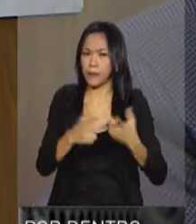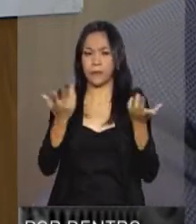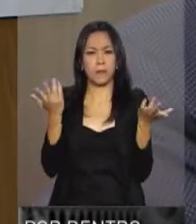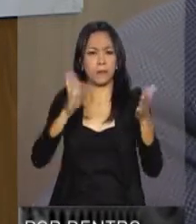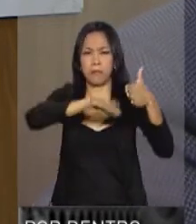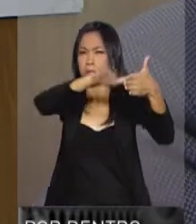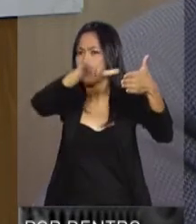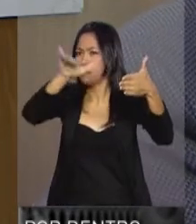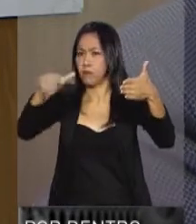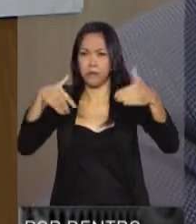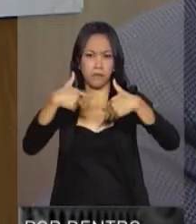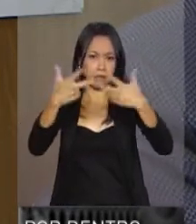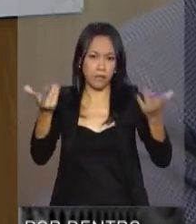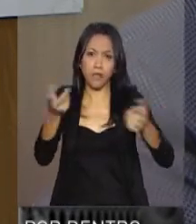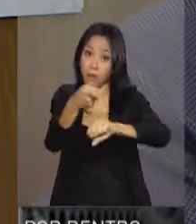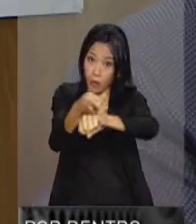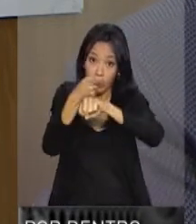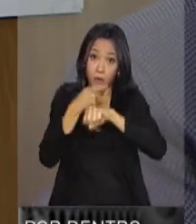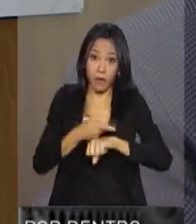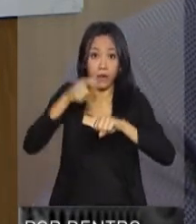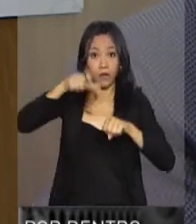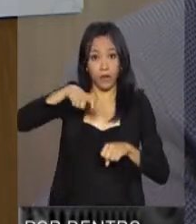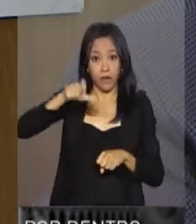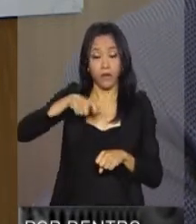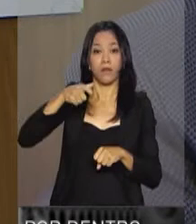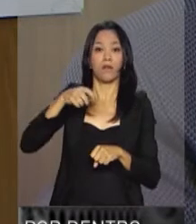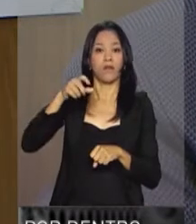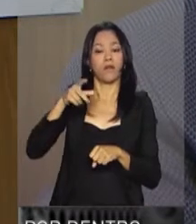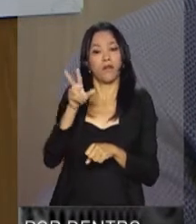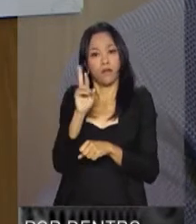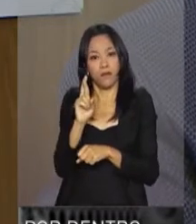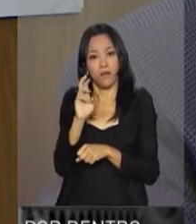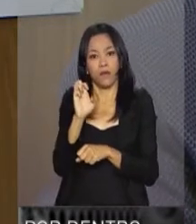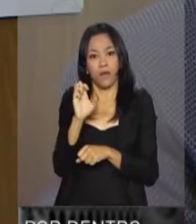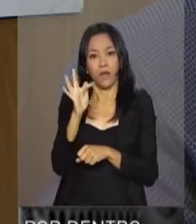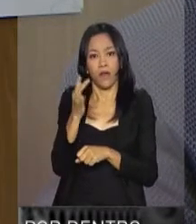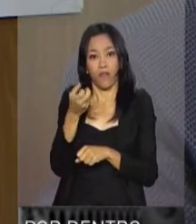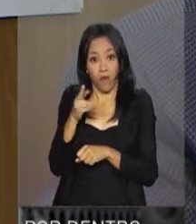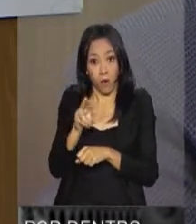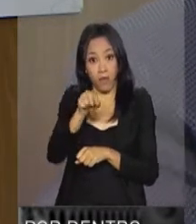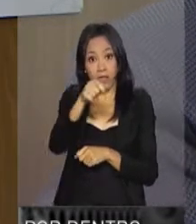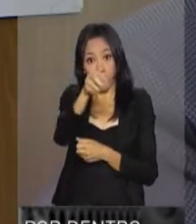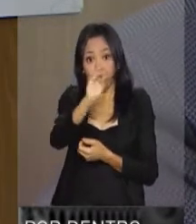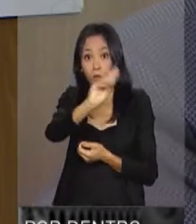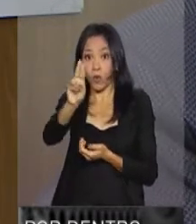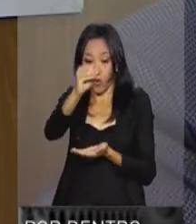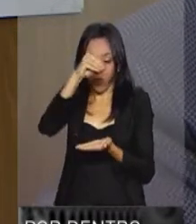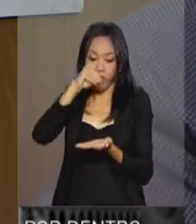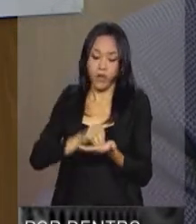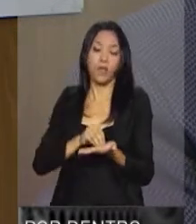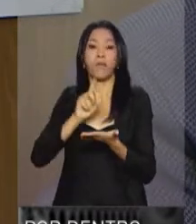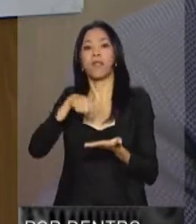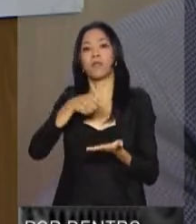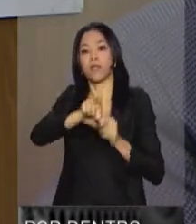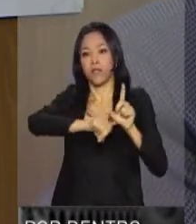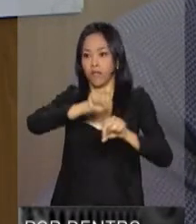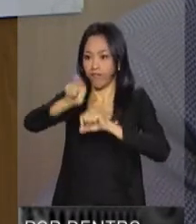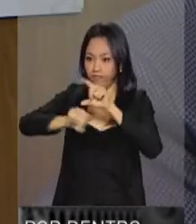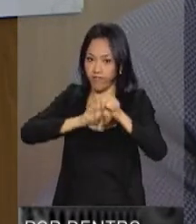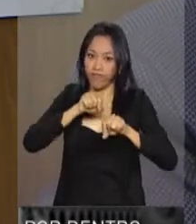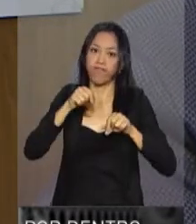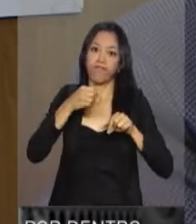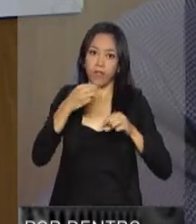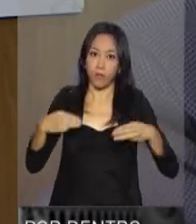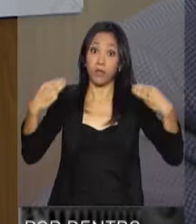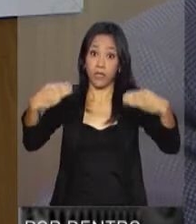que fugiram através dos municípios aptos em cadastrarem serem selecionados por parte do ministério das cidades para que a gente